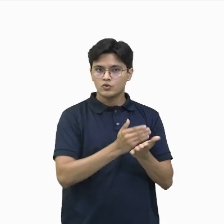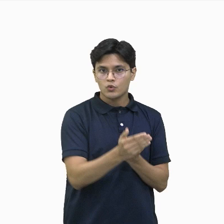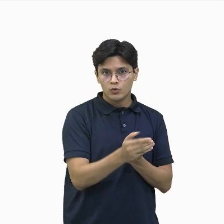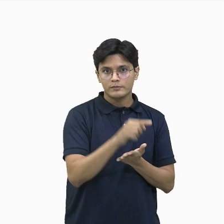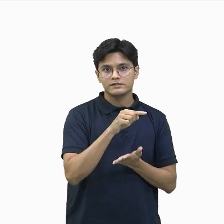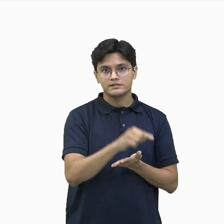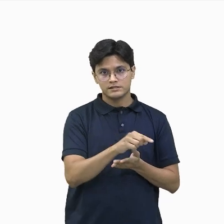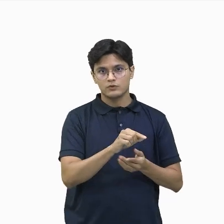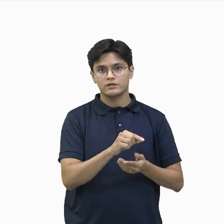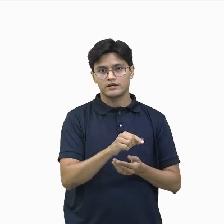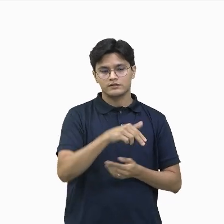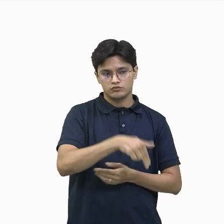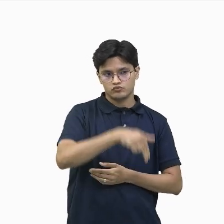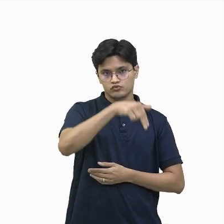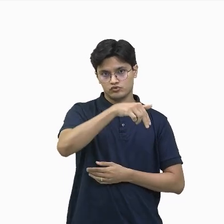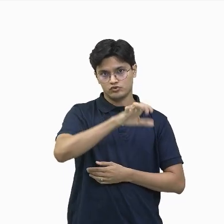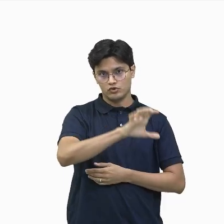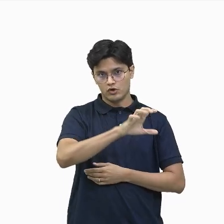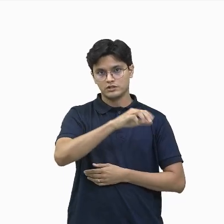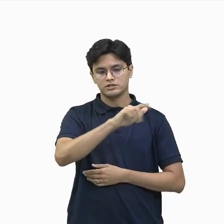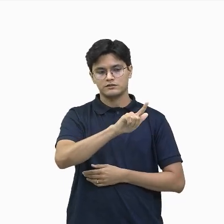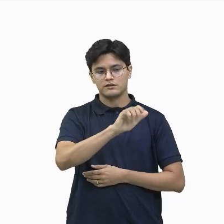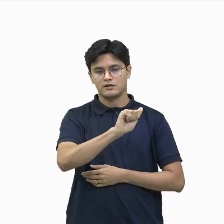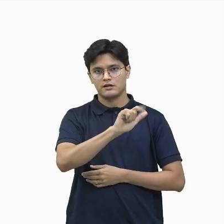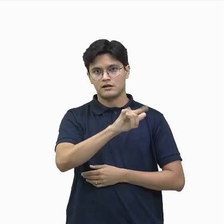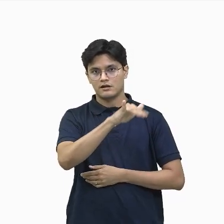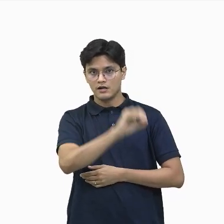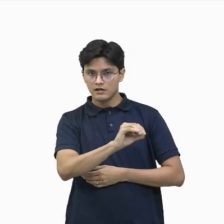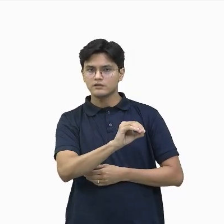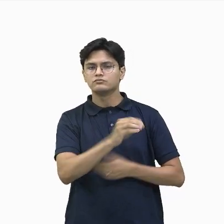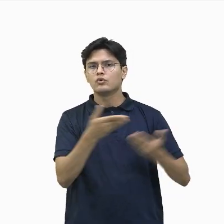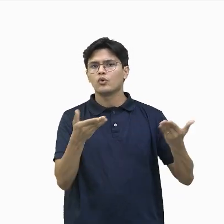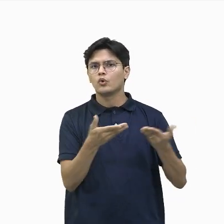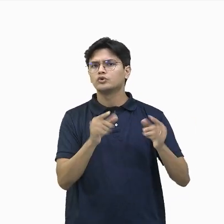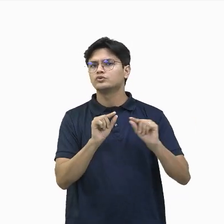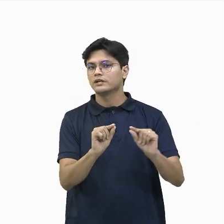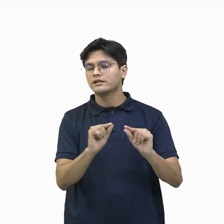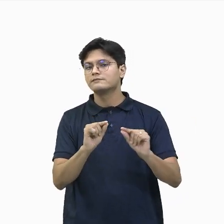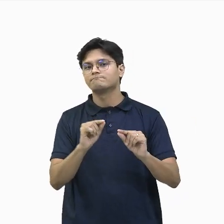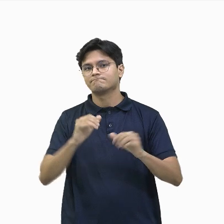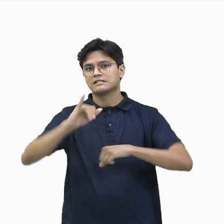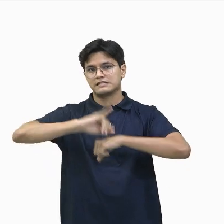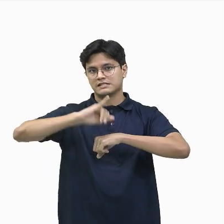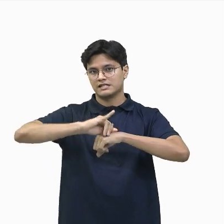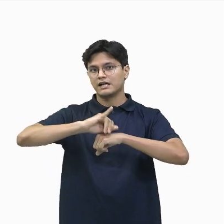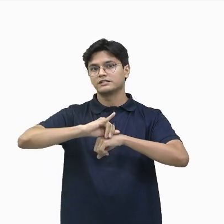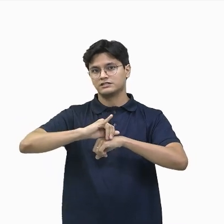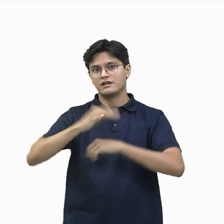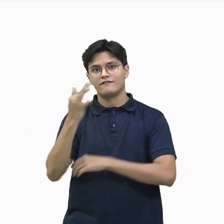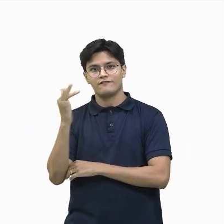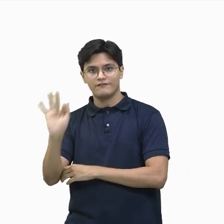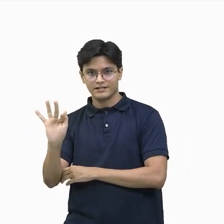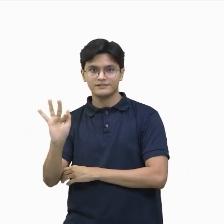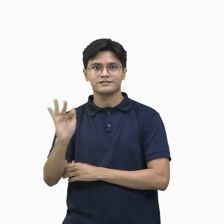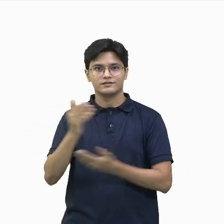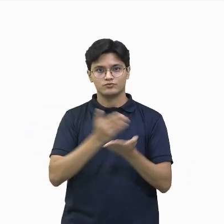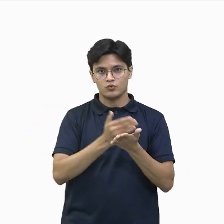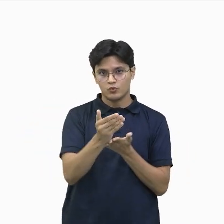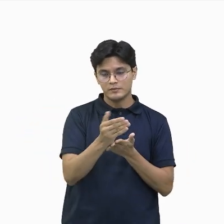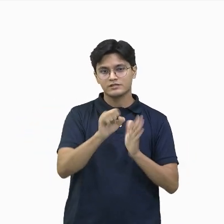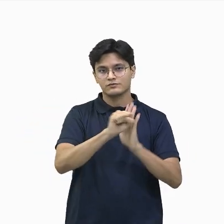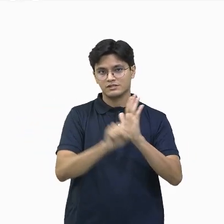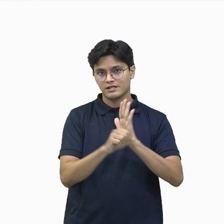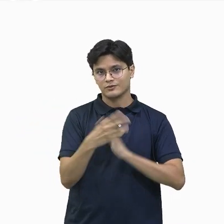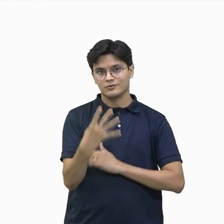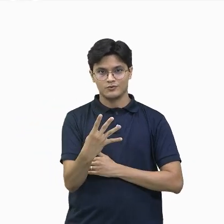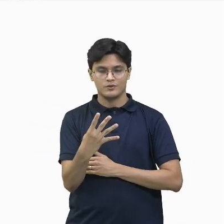da Gália, a atual, então, aí o quê, França. Desde fins do século IV, os